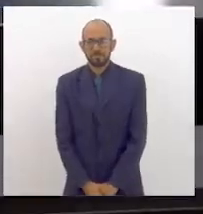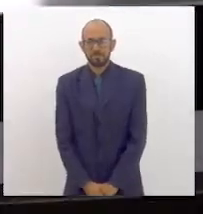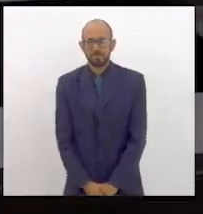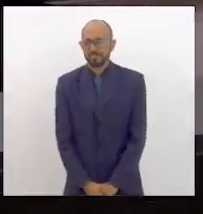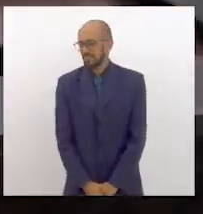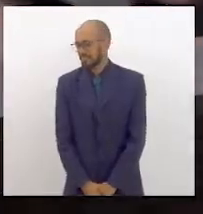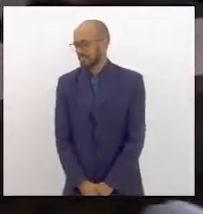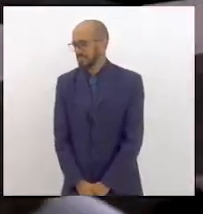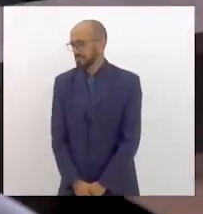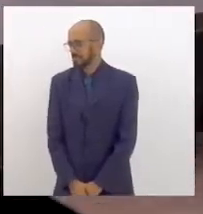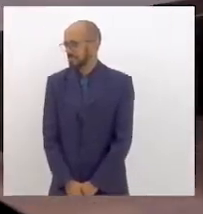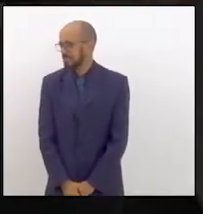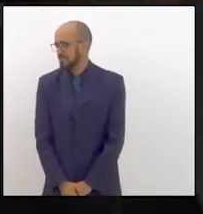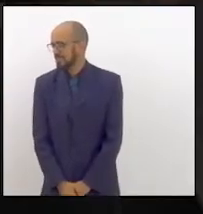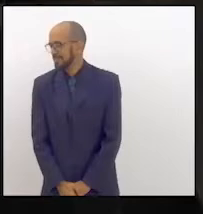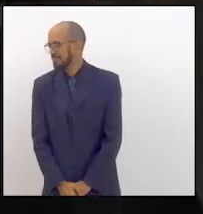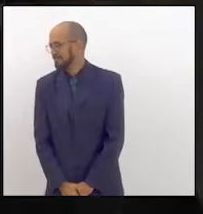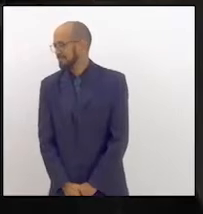Oi Carlos